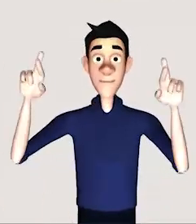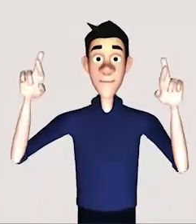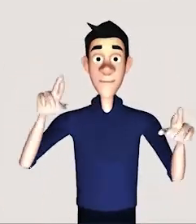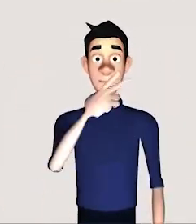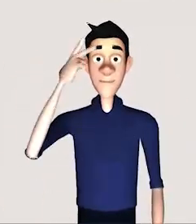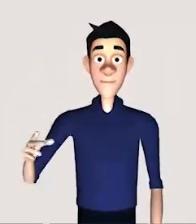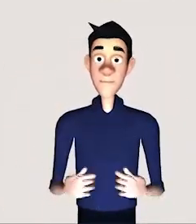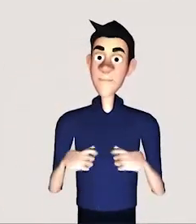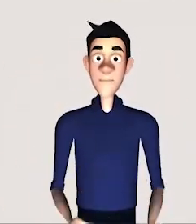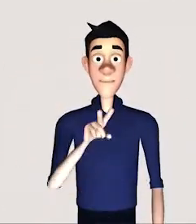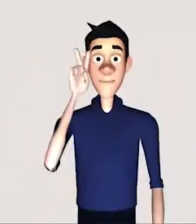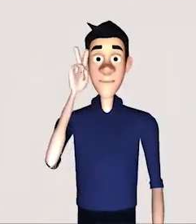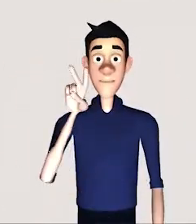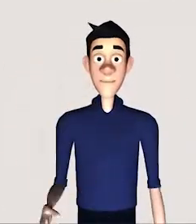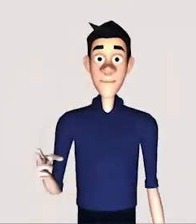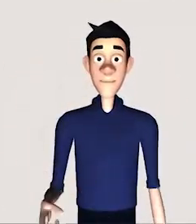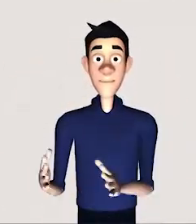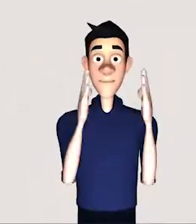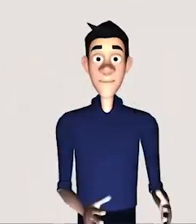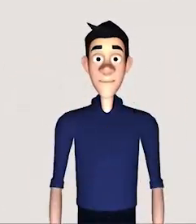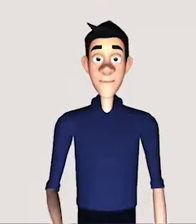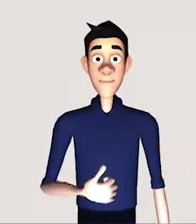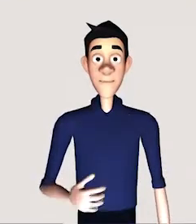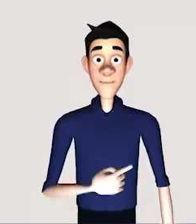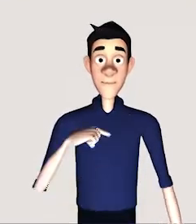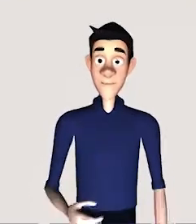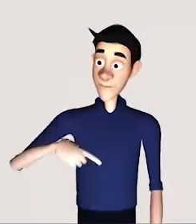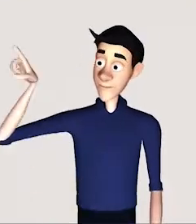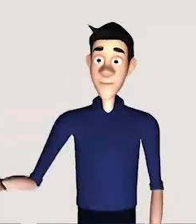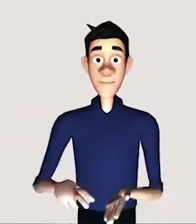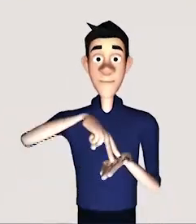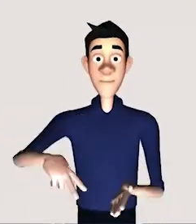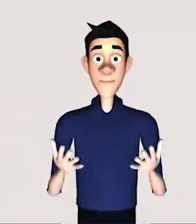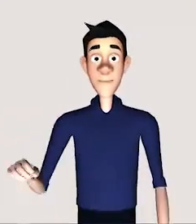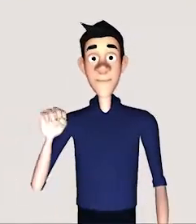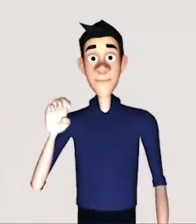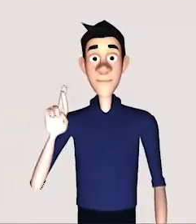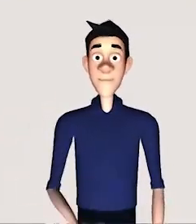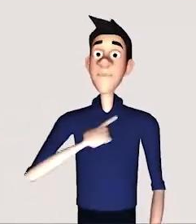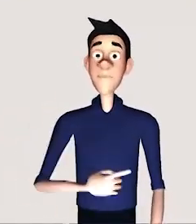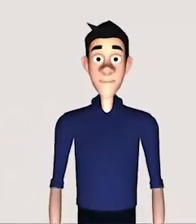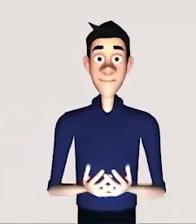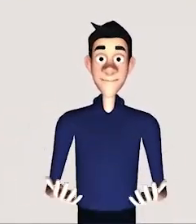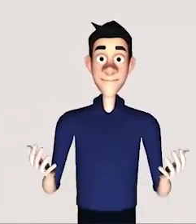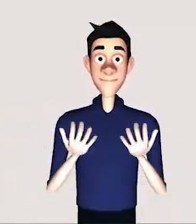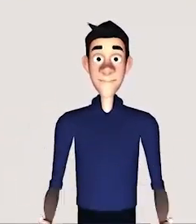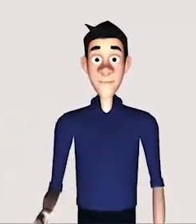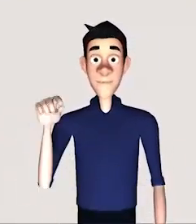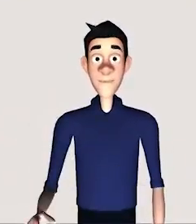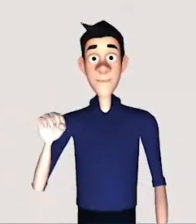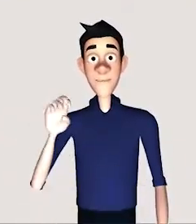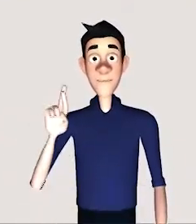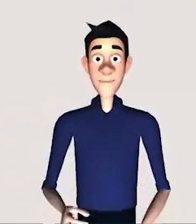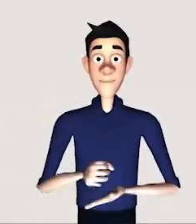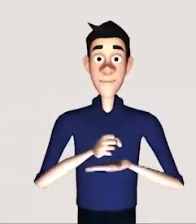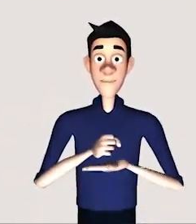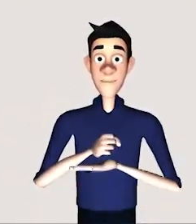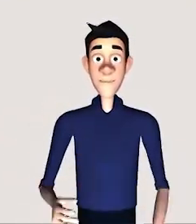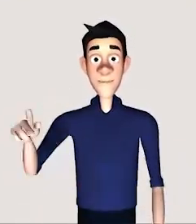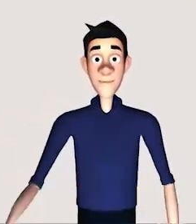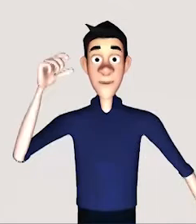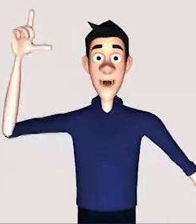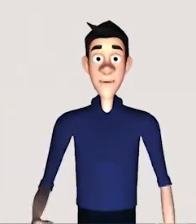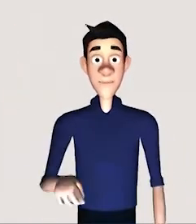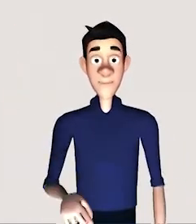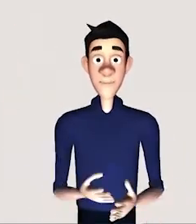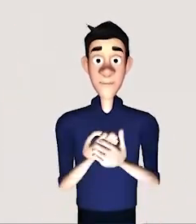a base para a ideia desse estudo, e aí eu também vou pensar o que é que eu quero ter resolvido, quais são as